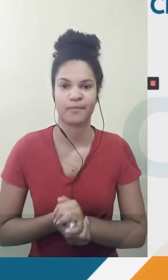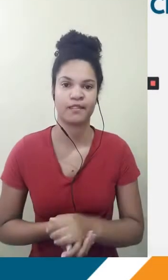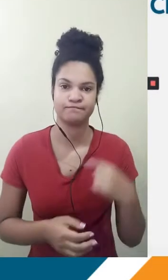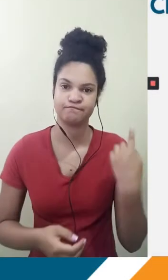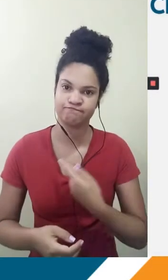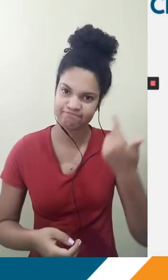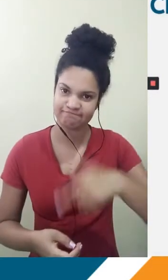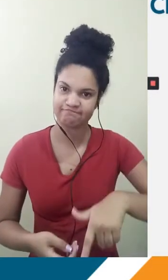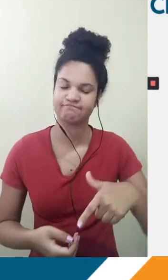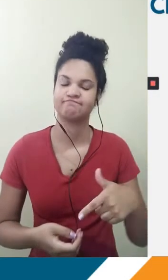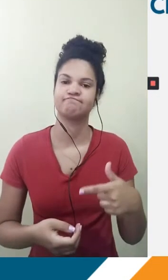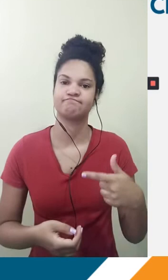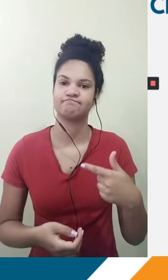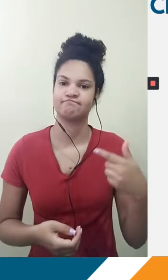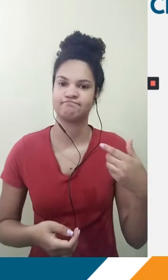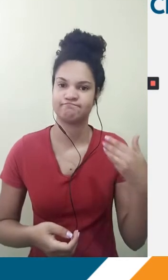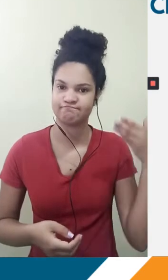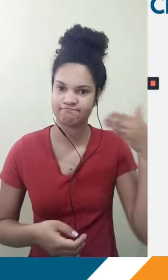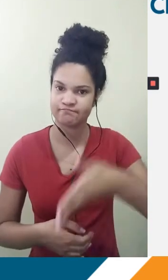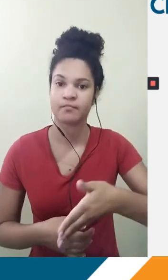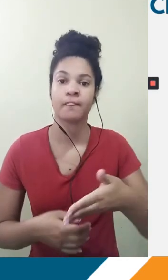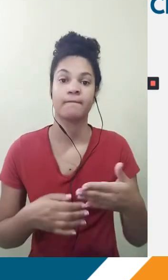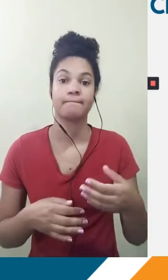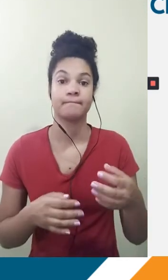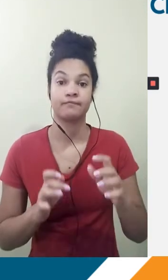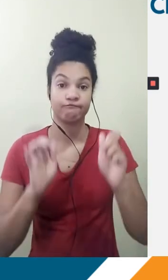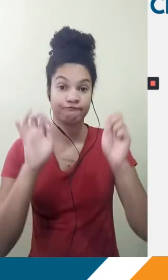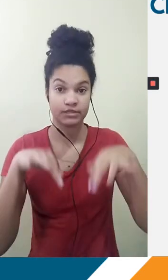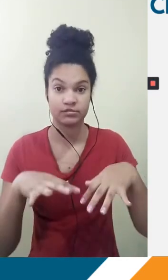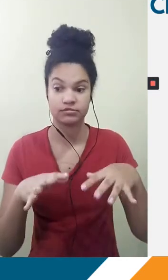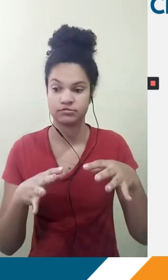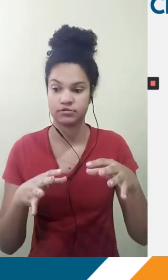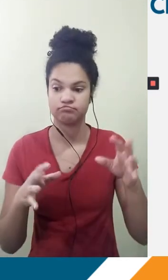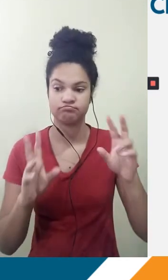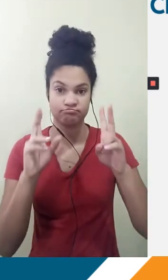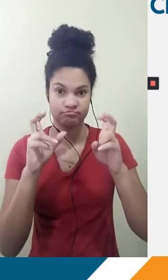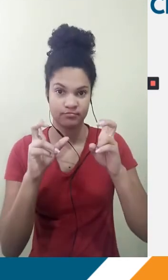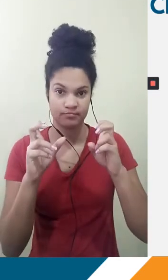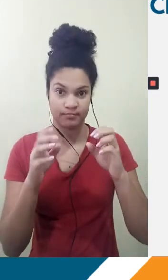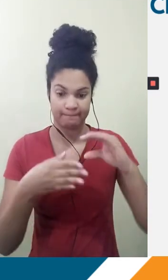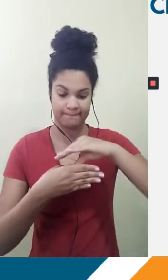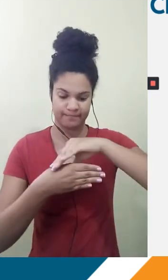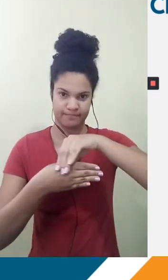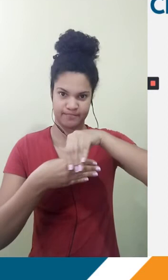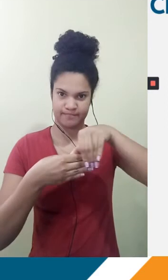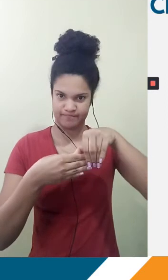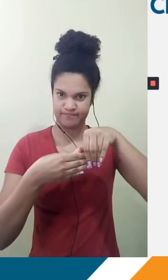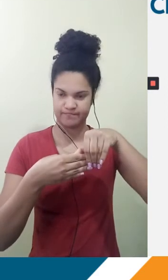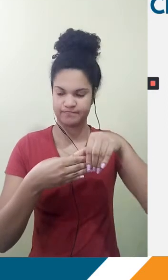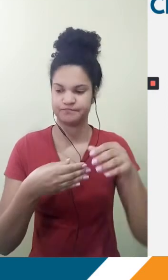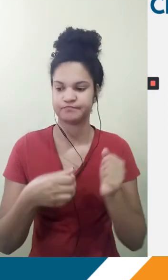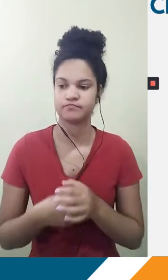Olá, estamos aqui mais uma vez para completarmos o tema membrana plasmática